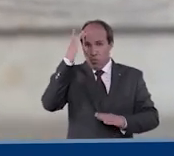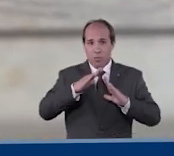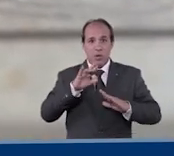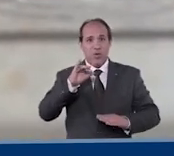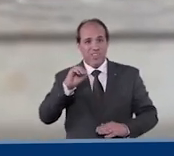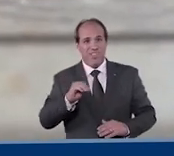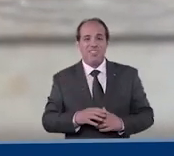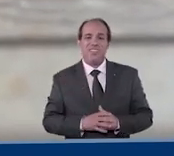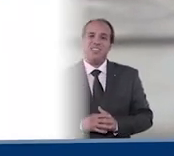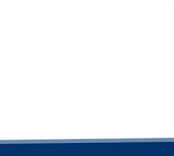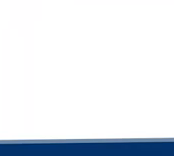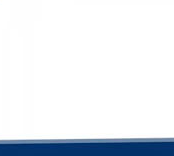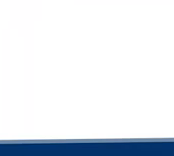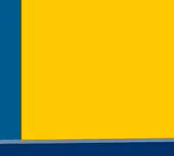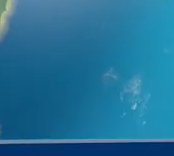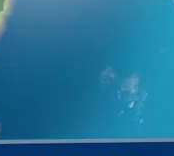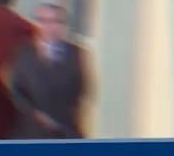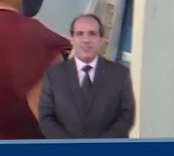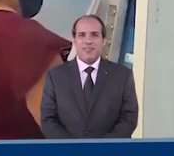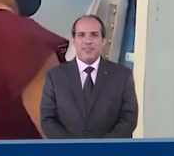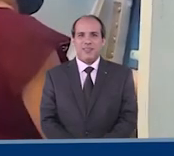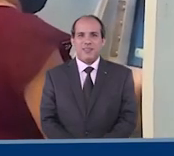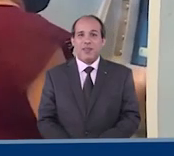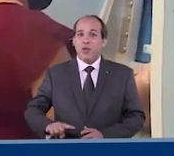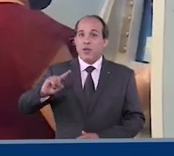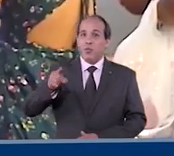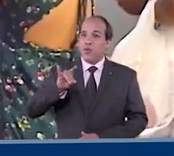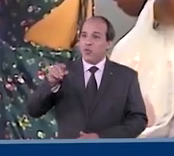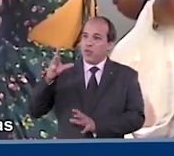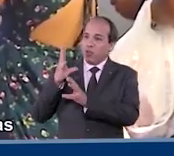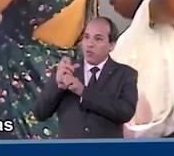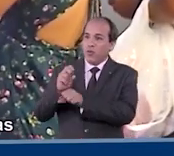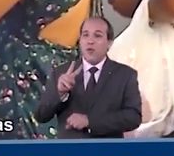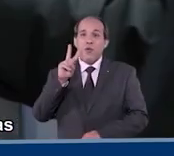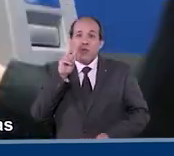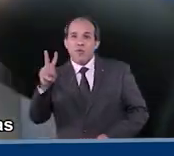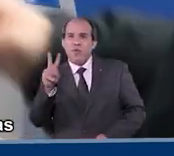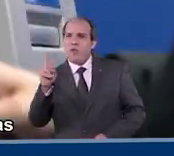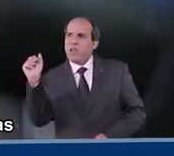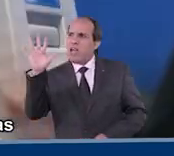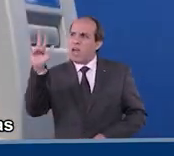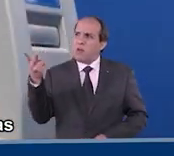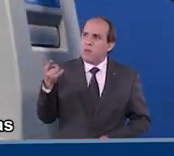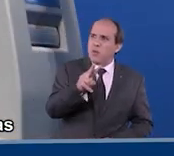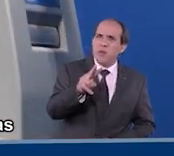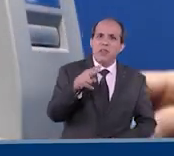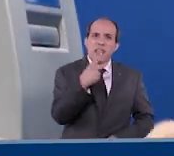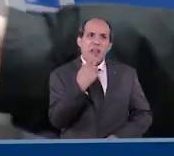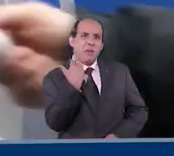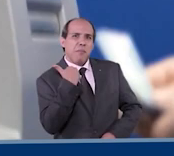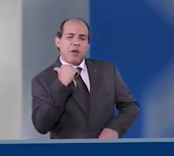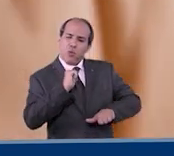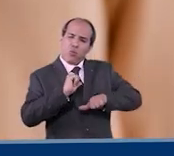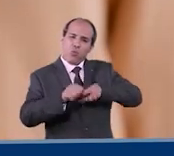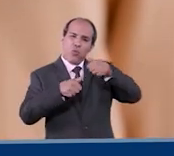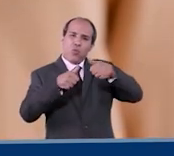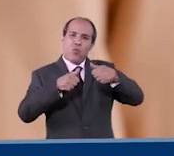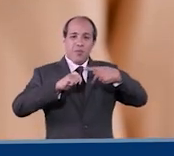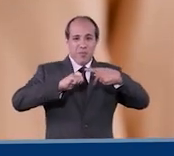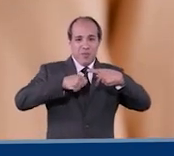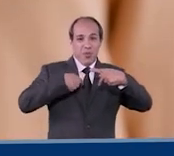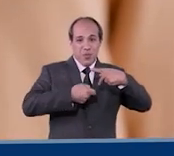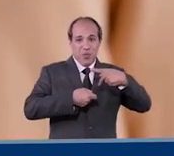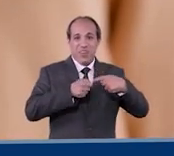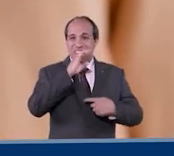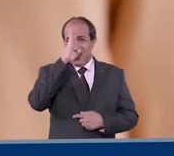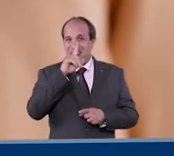900 mil pessoas no Rio. Em 1.000 dias, vimos as caras transferências bancárias serem substituídas pelo